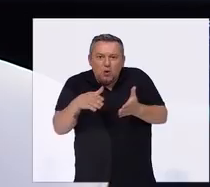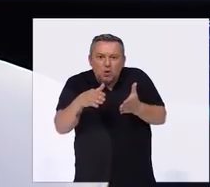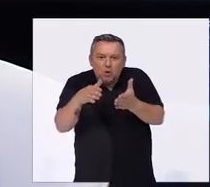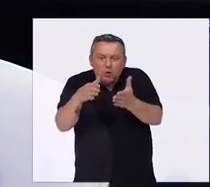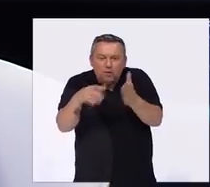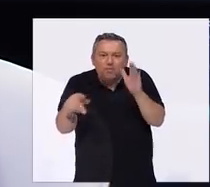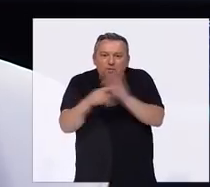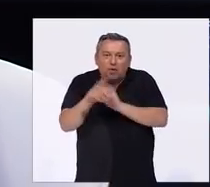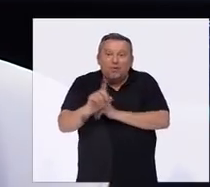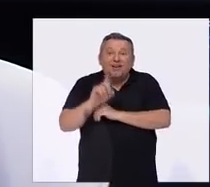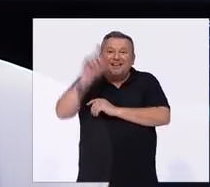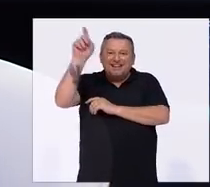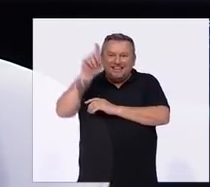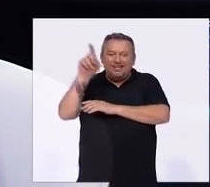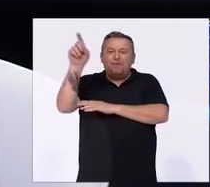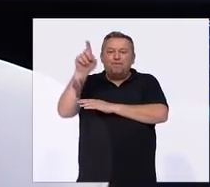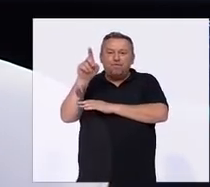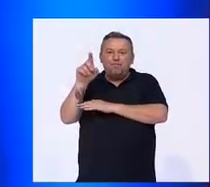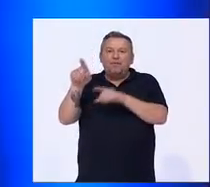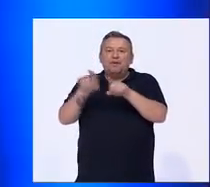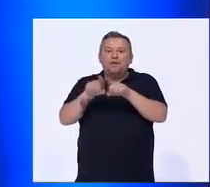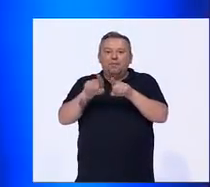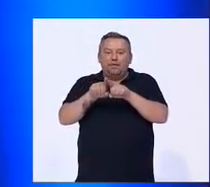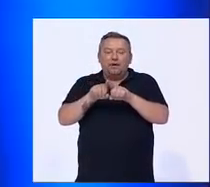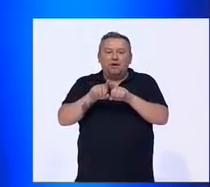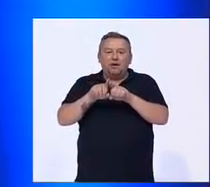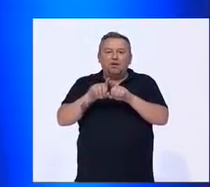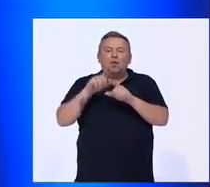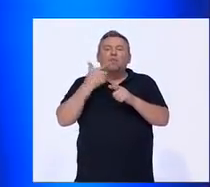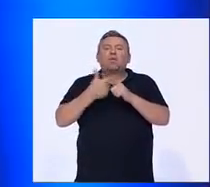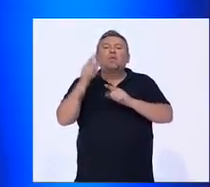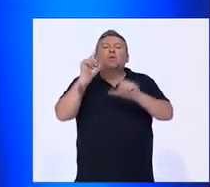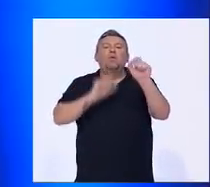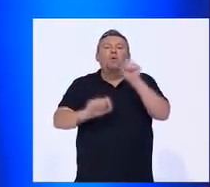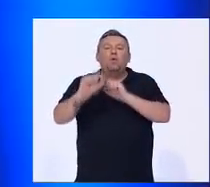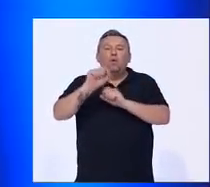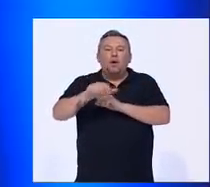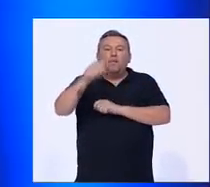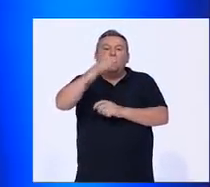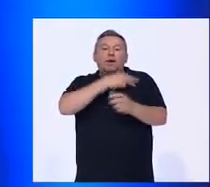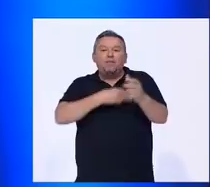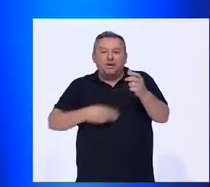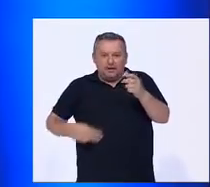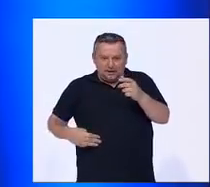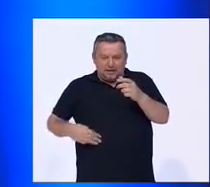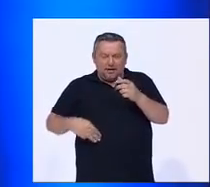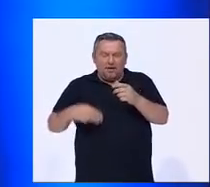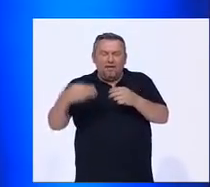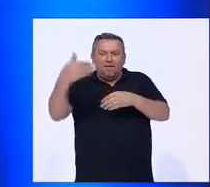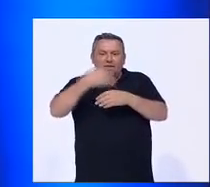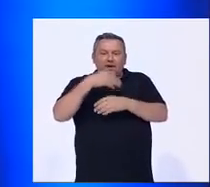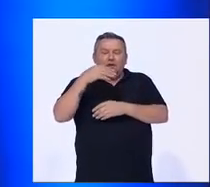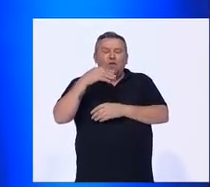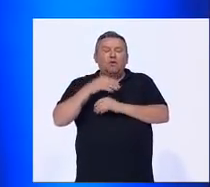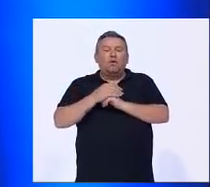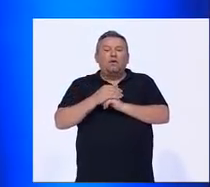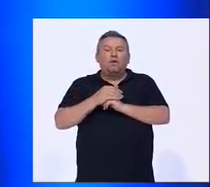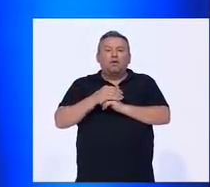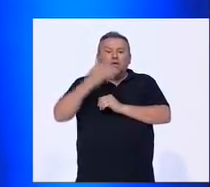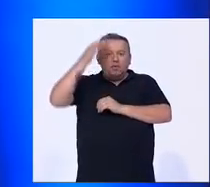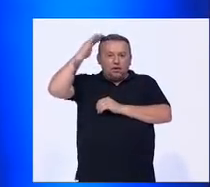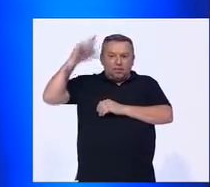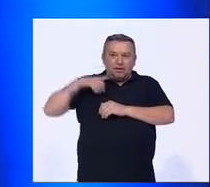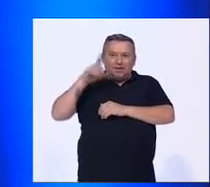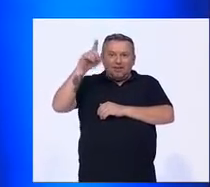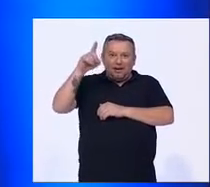Noruega, explorando coisas não, aqui. Mariana, e pior é que a primeira-ministra norueguesa, quando o presidente Temer esteve lá, passou um